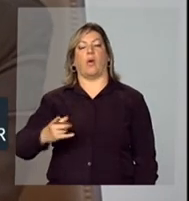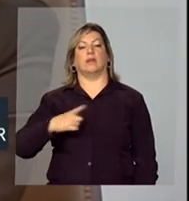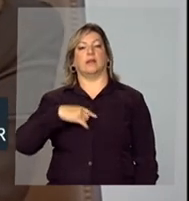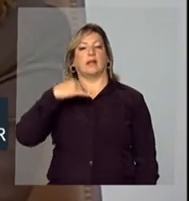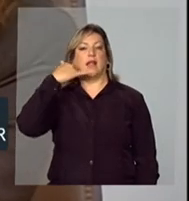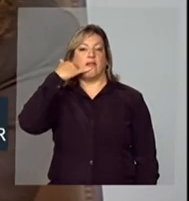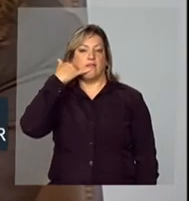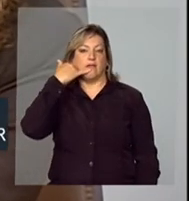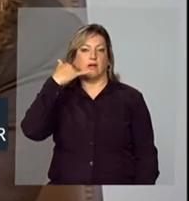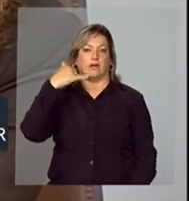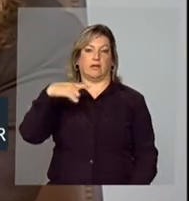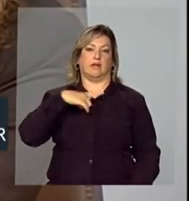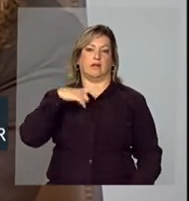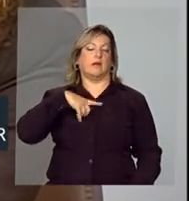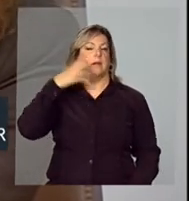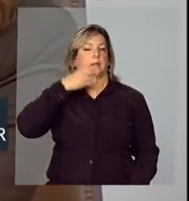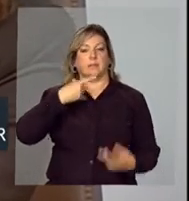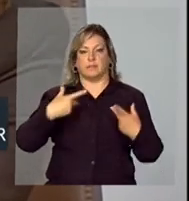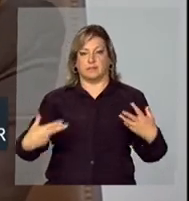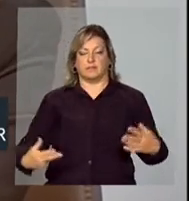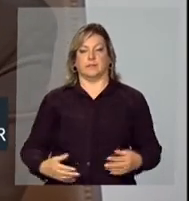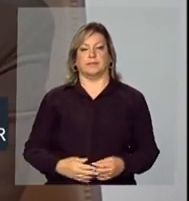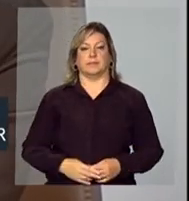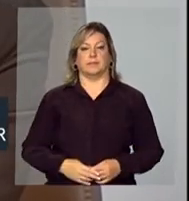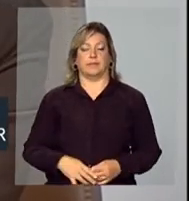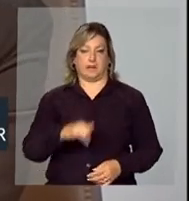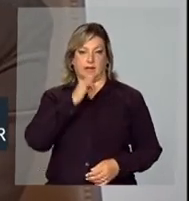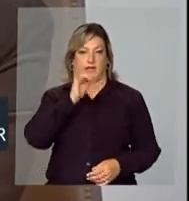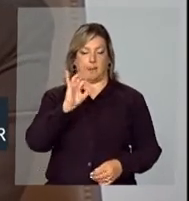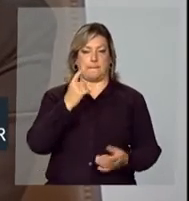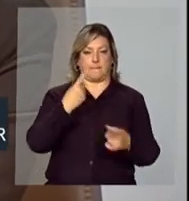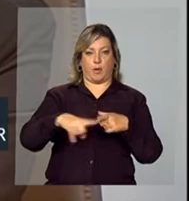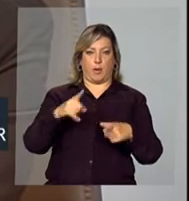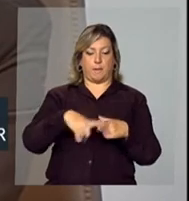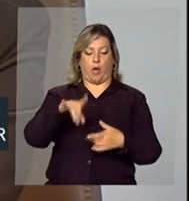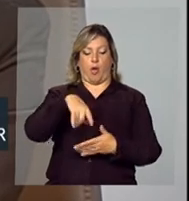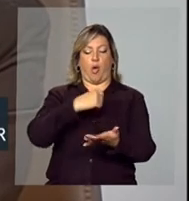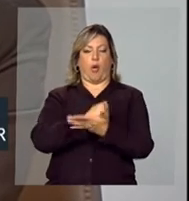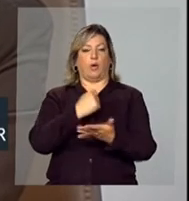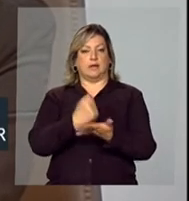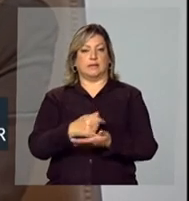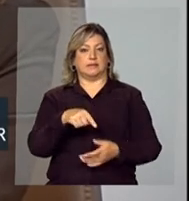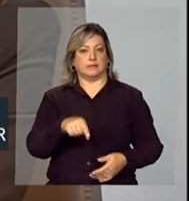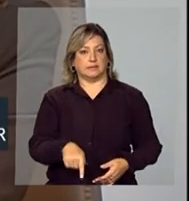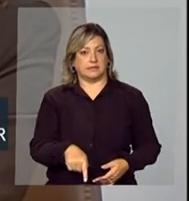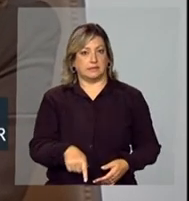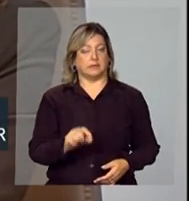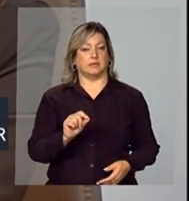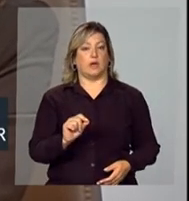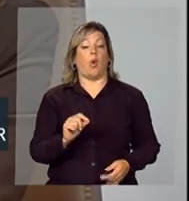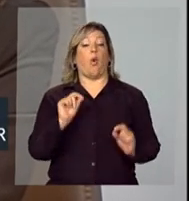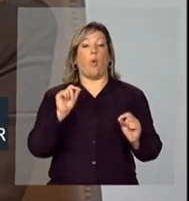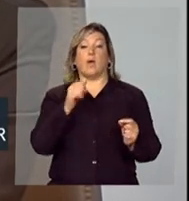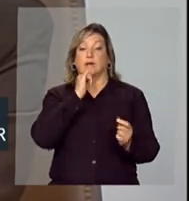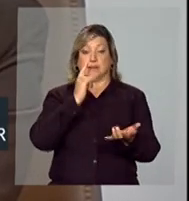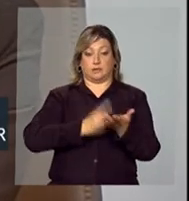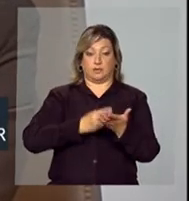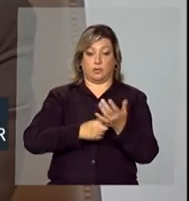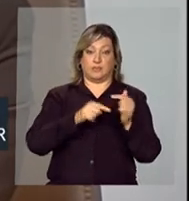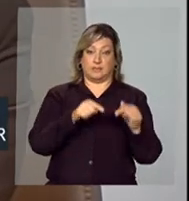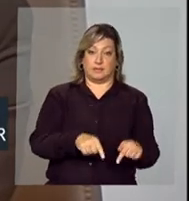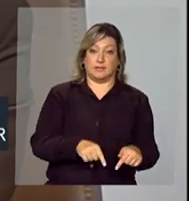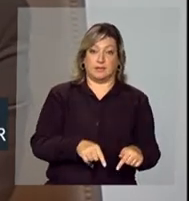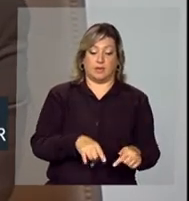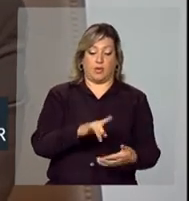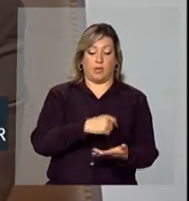telefonia móvel os problemas encontrados não é classicamente aquilo que estava combinado